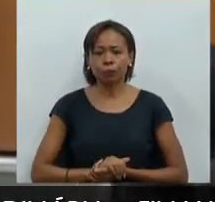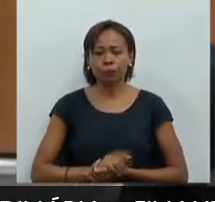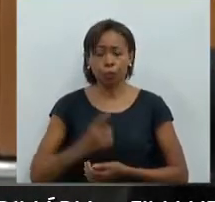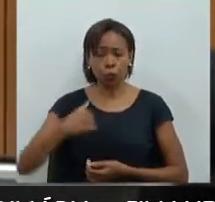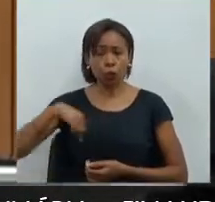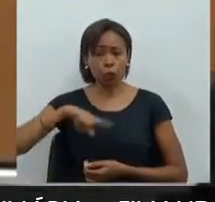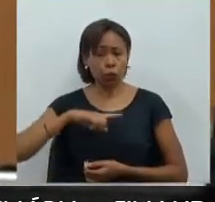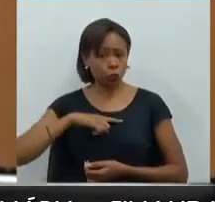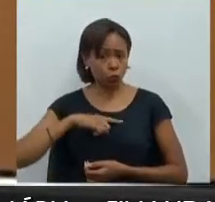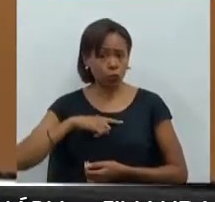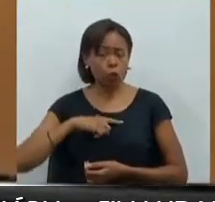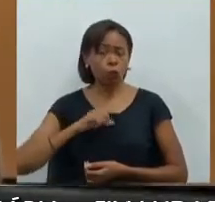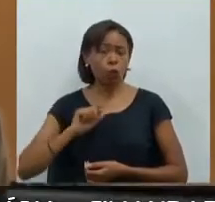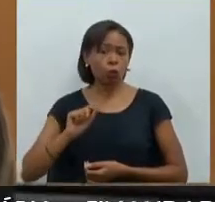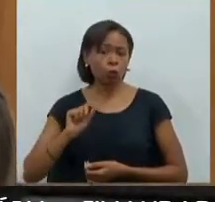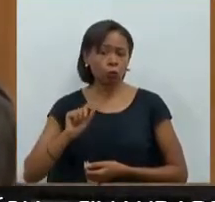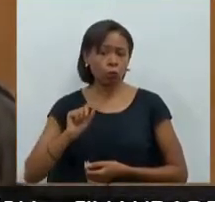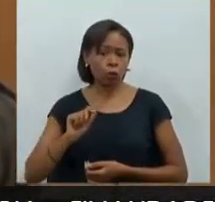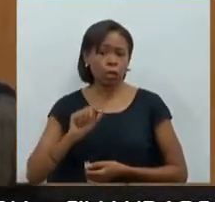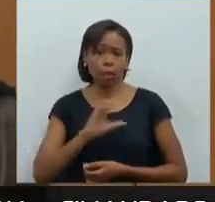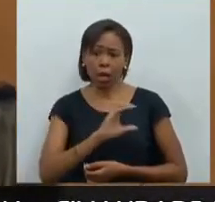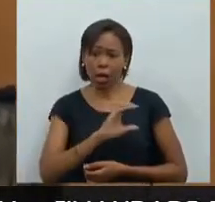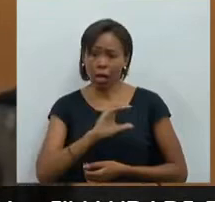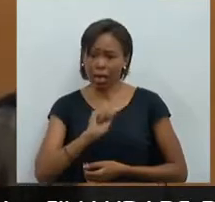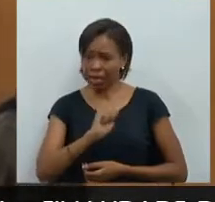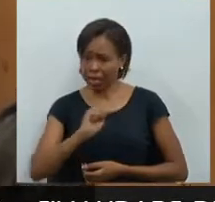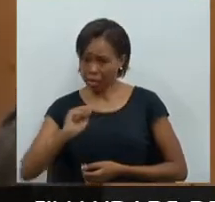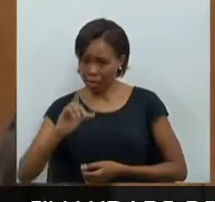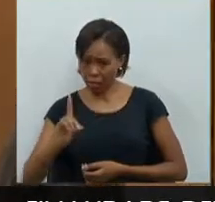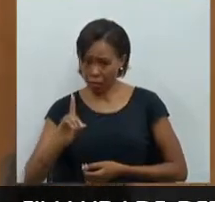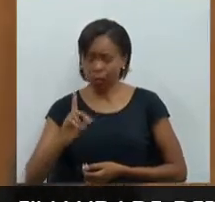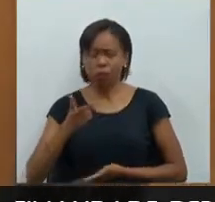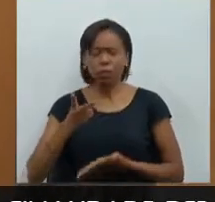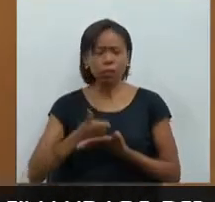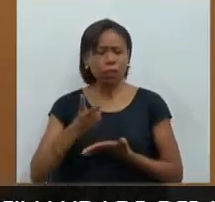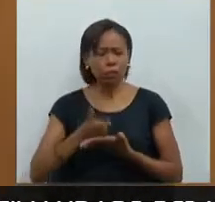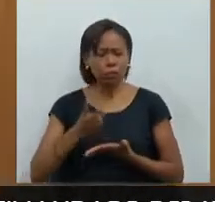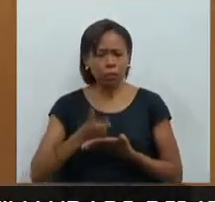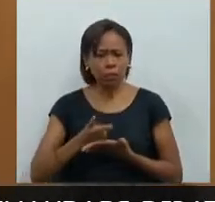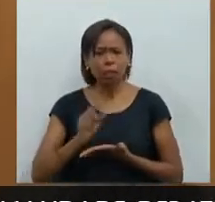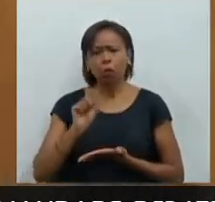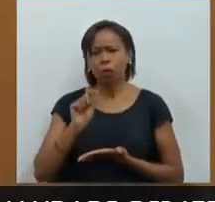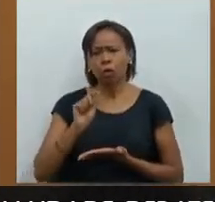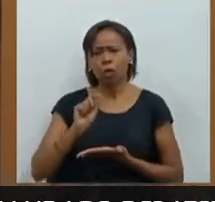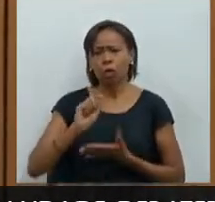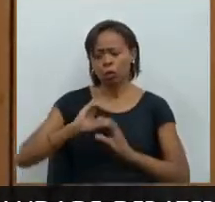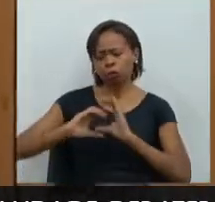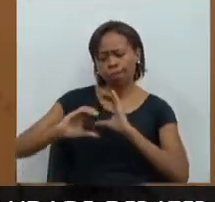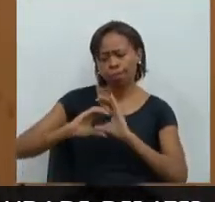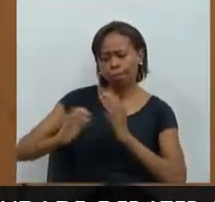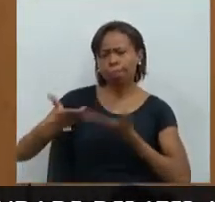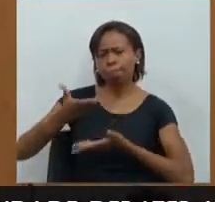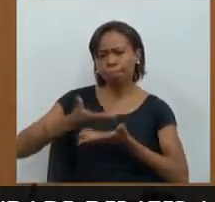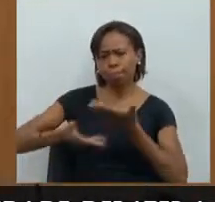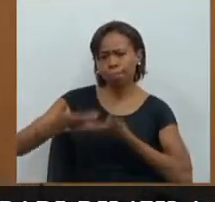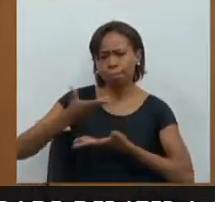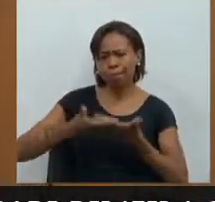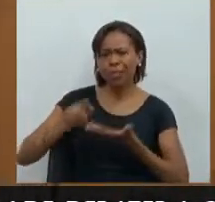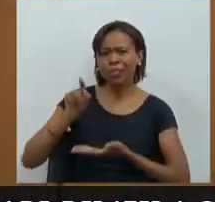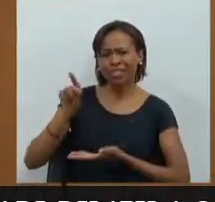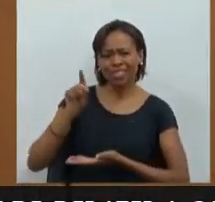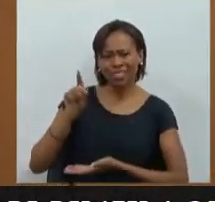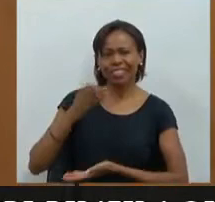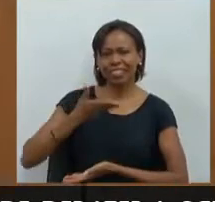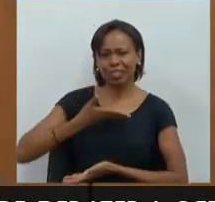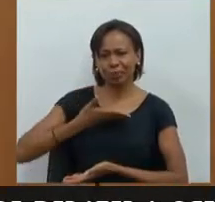de Articulação e Atenção à Pessoa com Deficiência, nós estamos sempre fazendo um diálogo, tanto com a Sueli, minha amiga ali, quando a gente